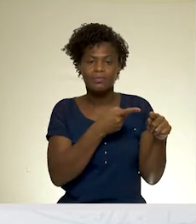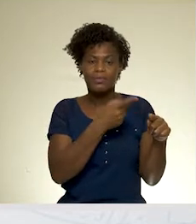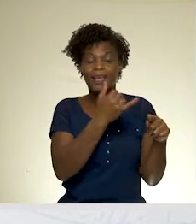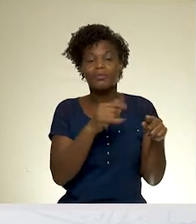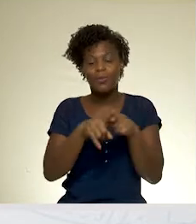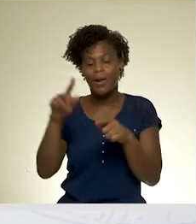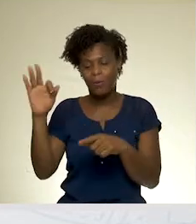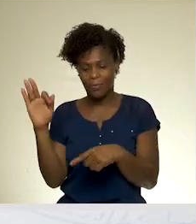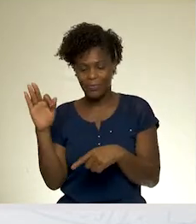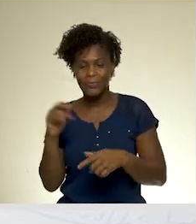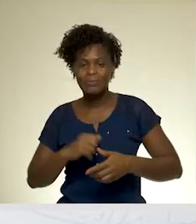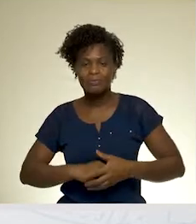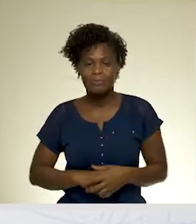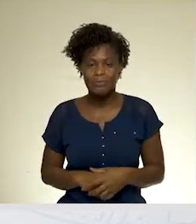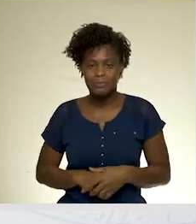4.